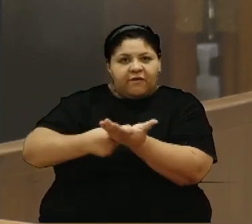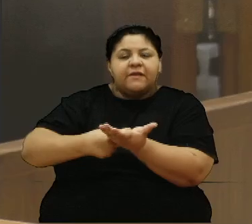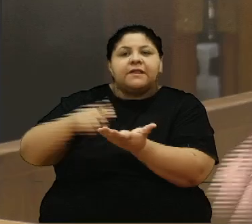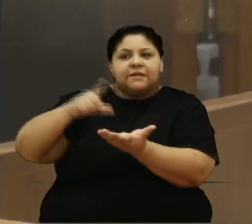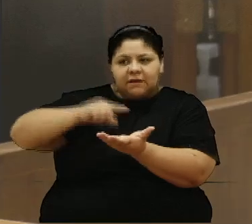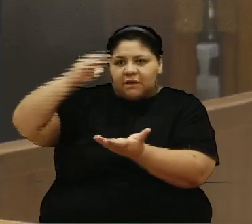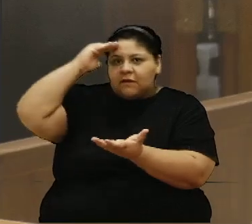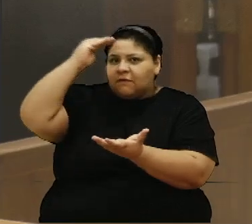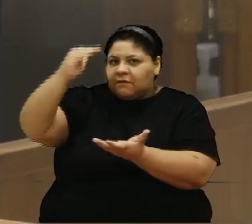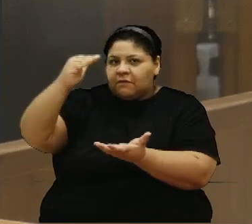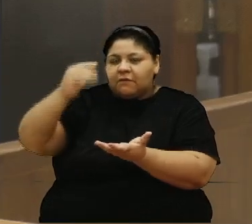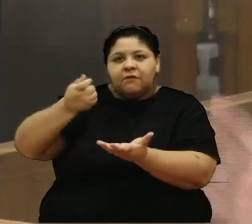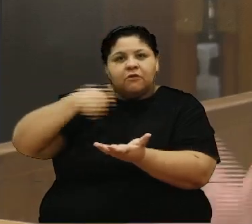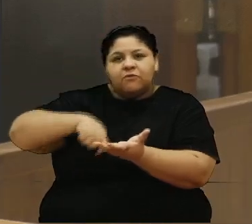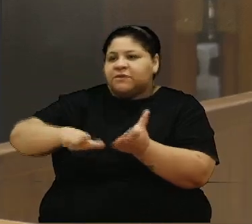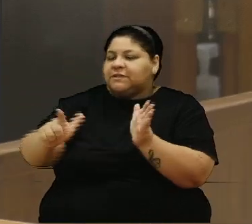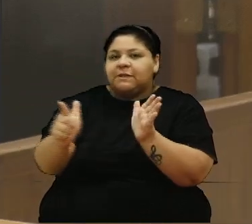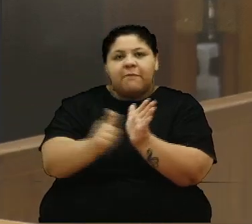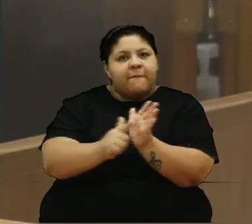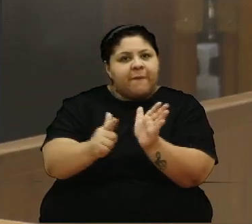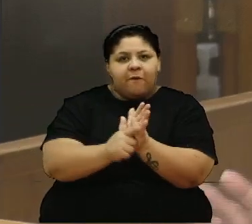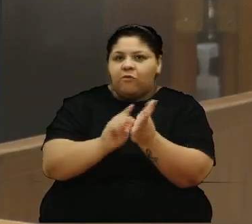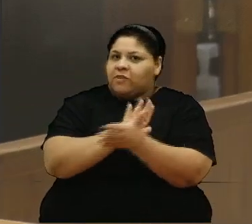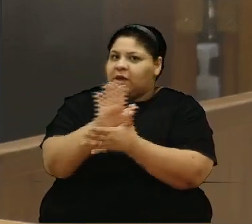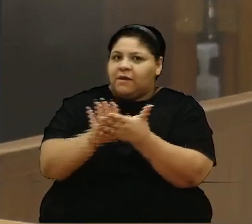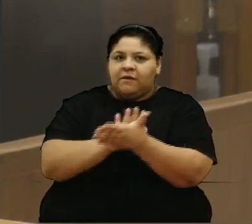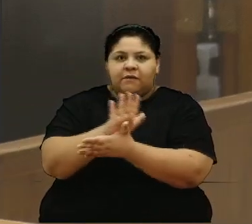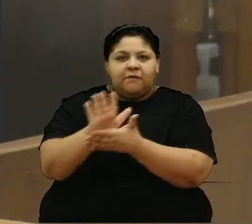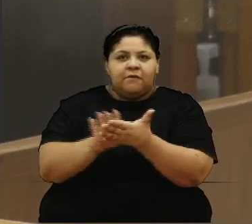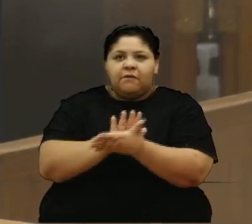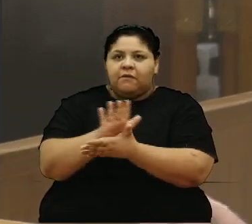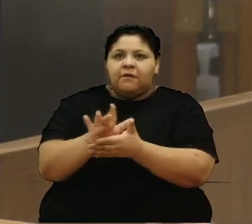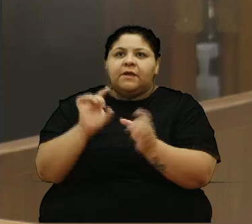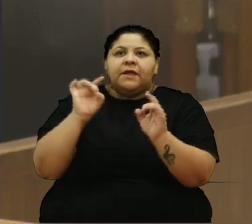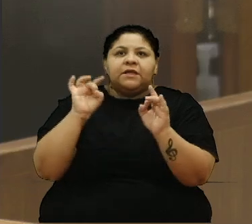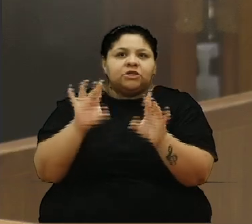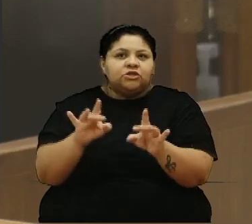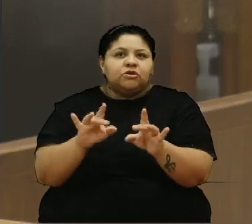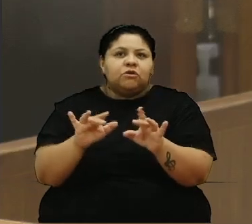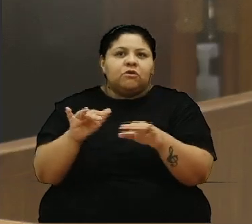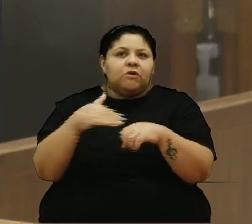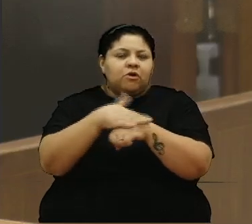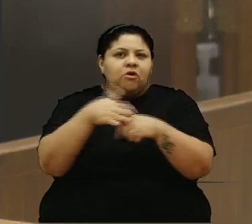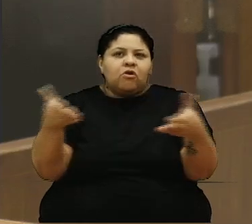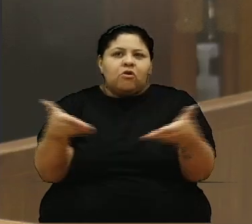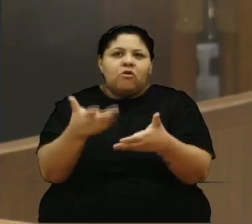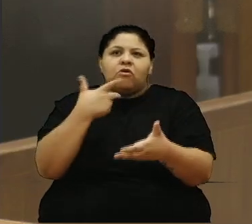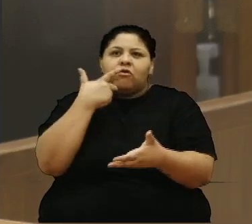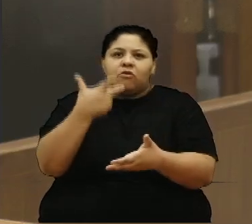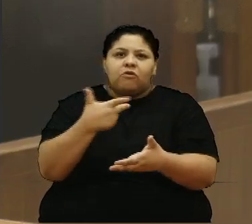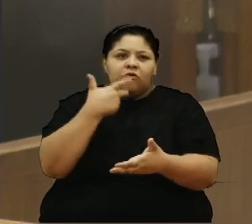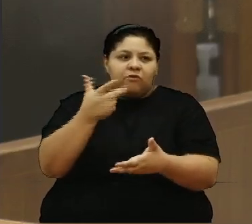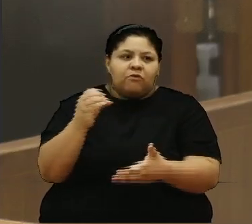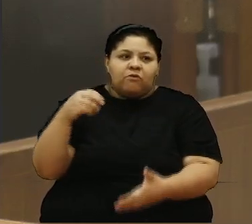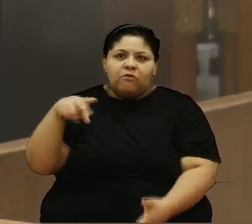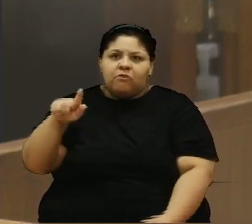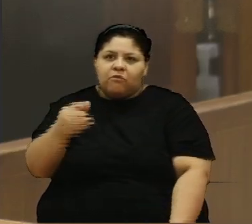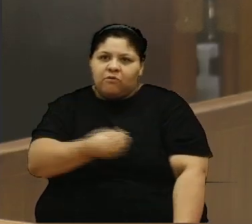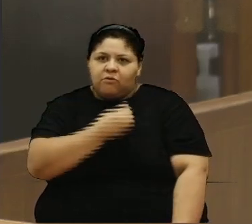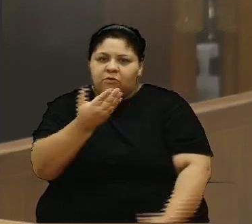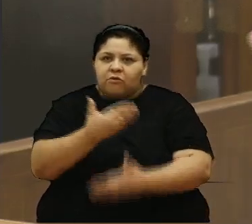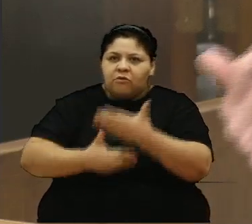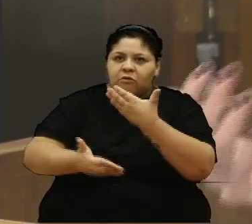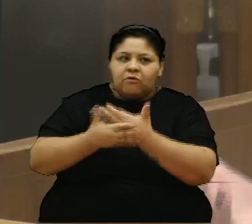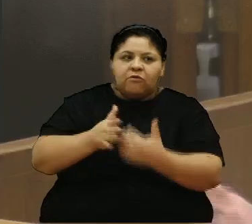cumpre. E não precisa ter papel, não precisa ter nada. É fio de bigode. Então, hoje eu não estou aqui para falar da ONG Vida, que todo mundo já